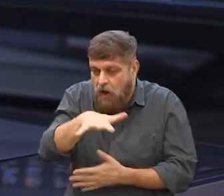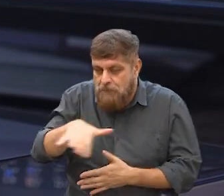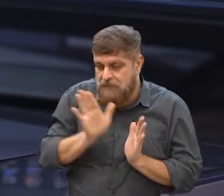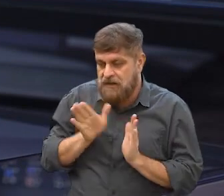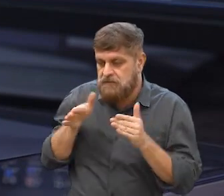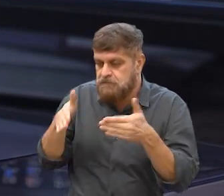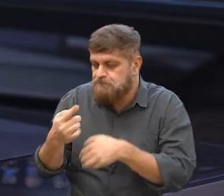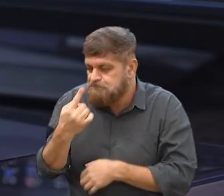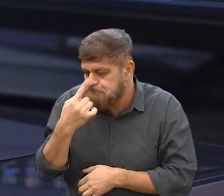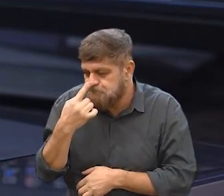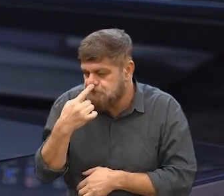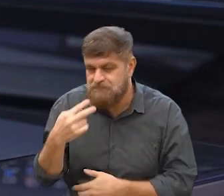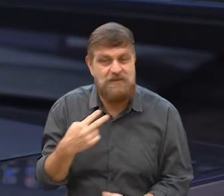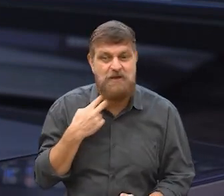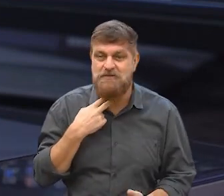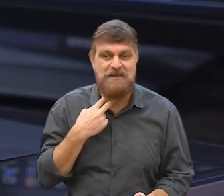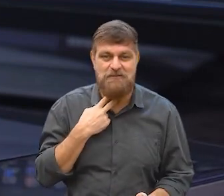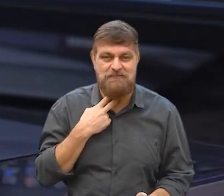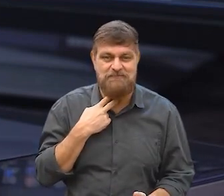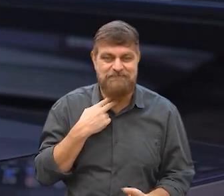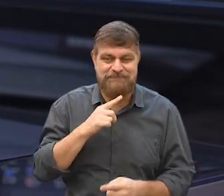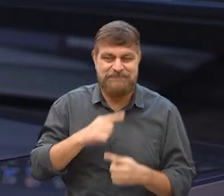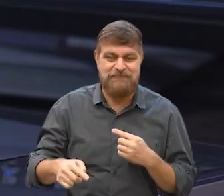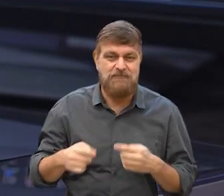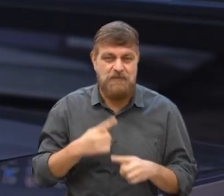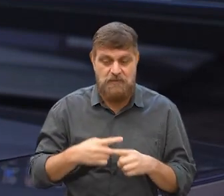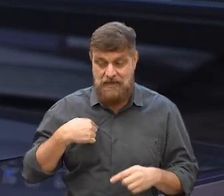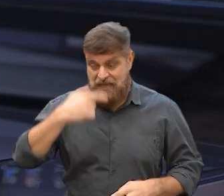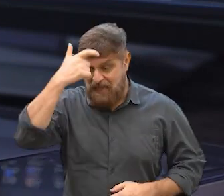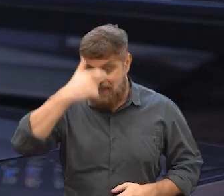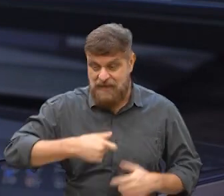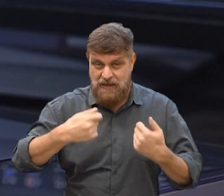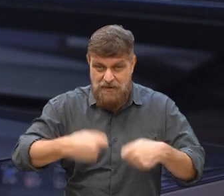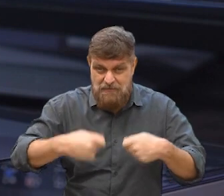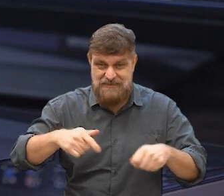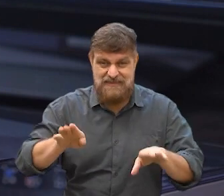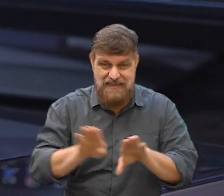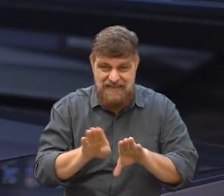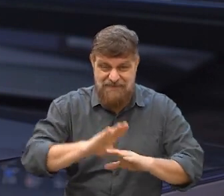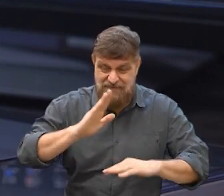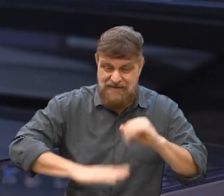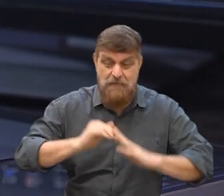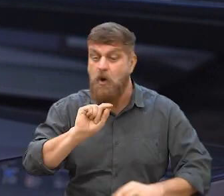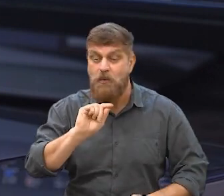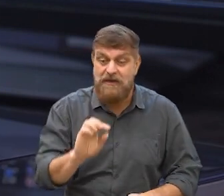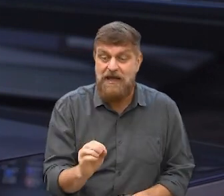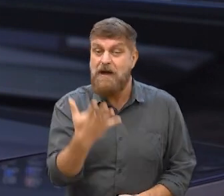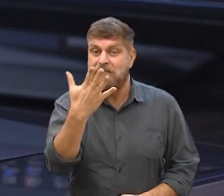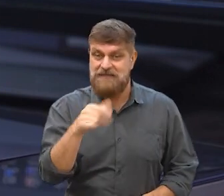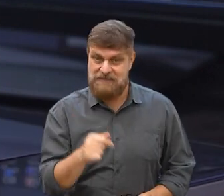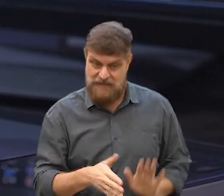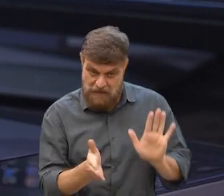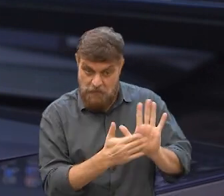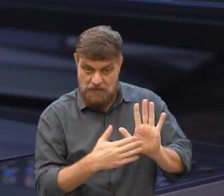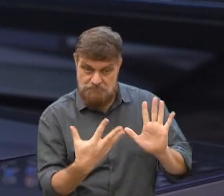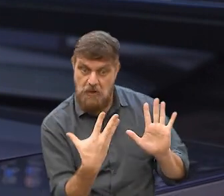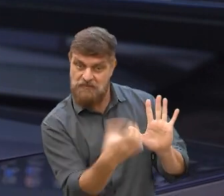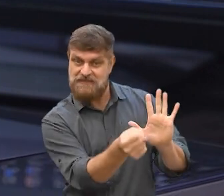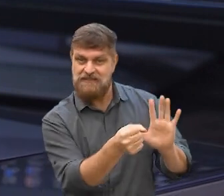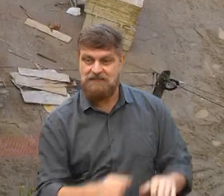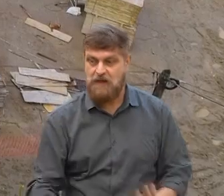a gente sempre está fazendo locação. Às vezes as empresas pequenas, grandes,